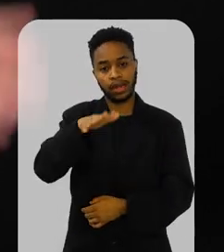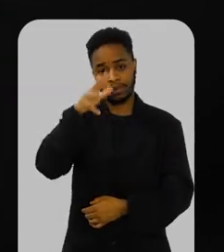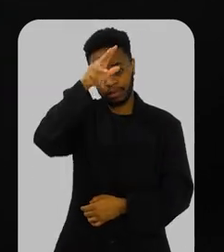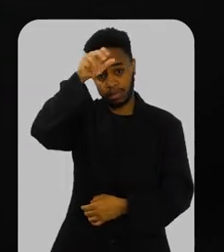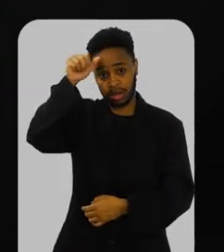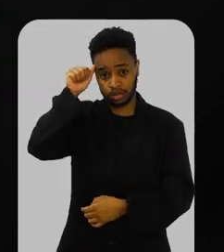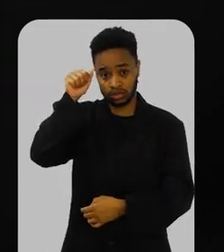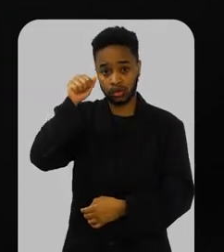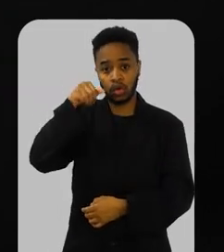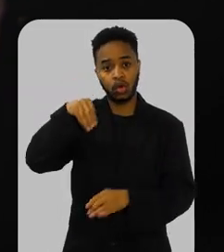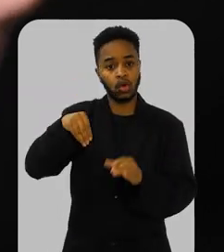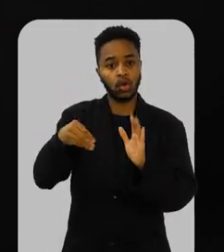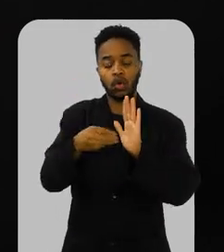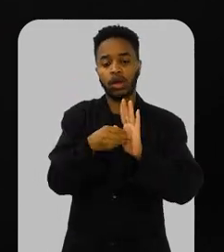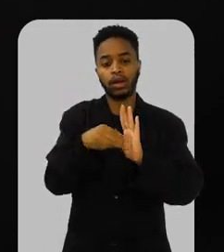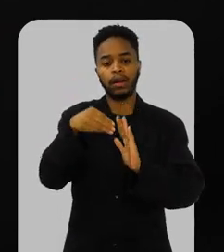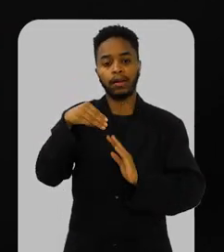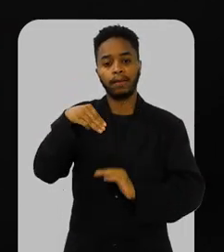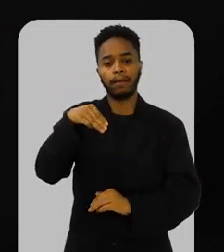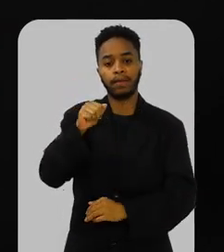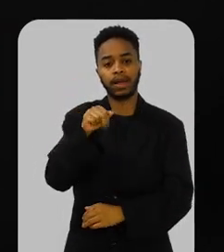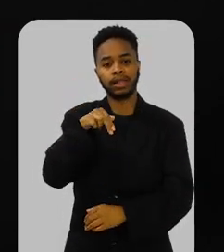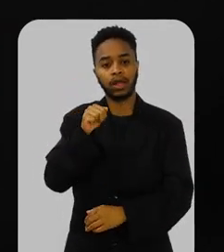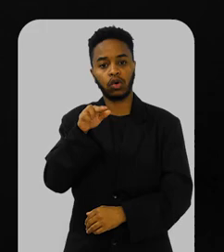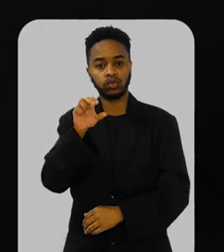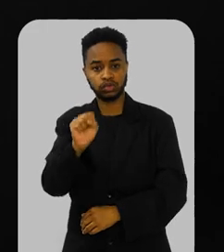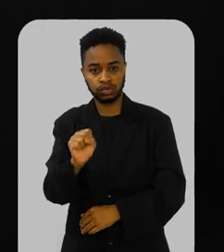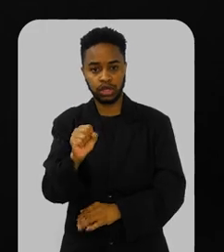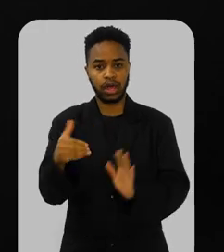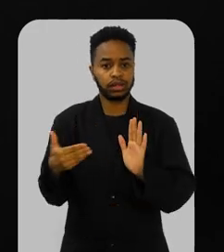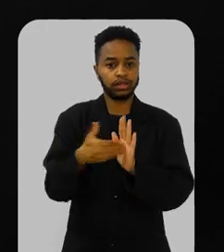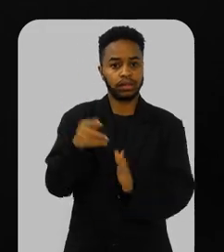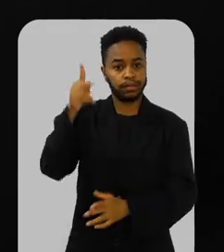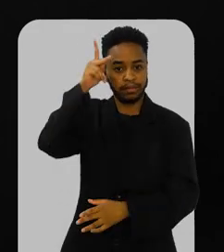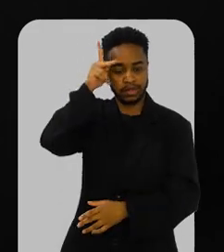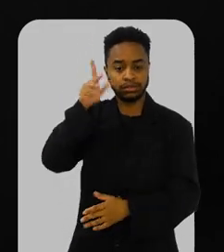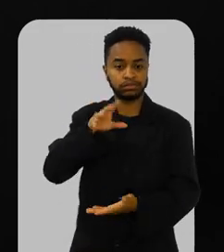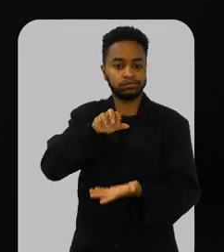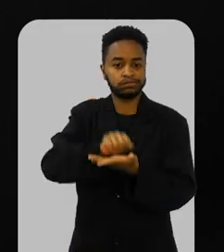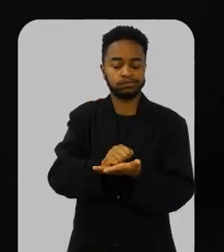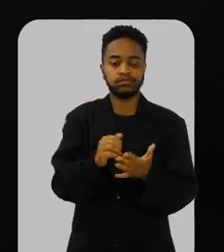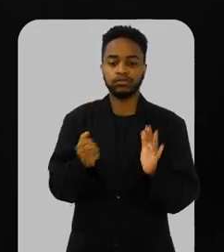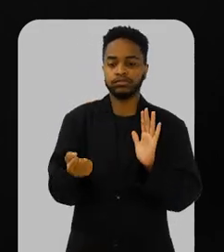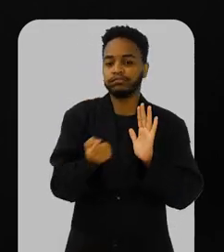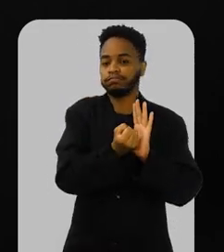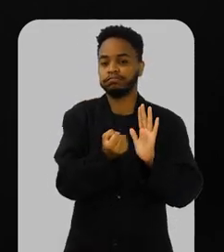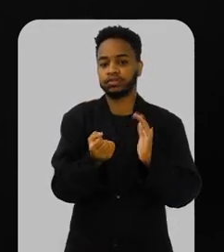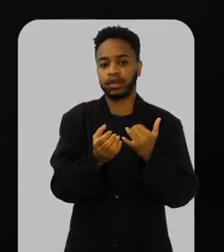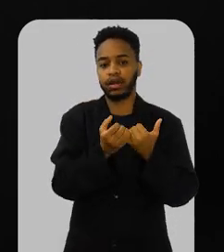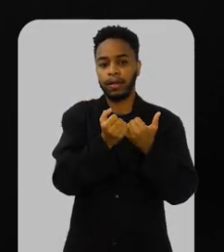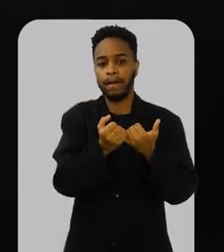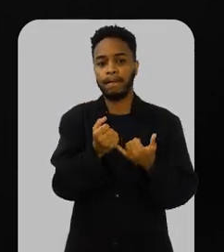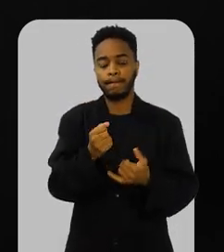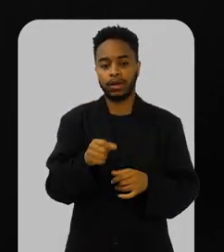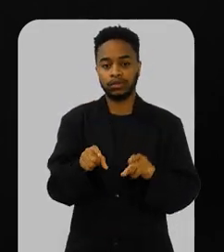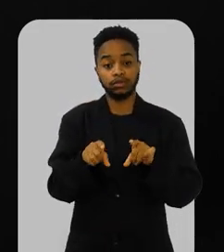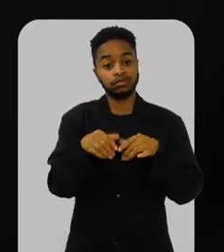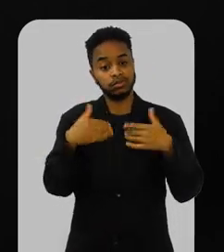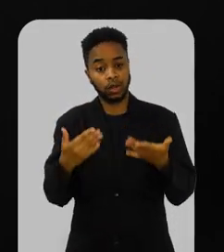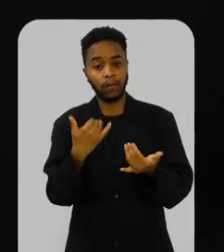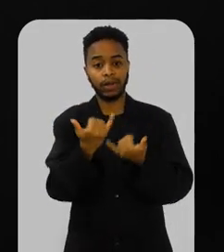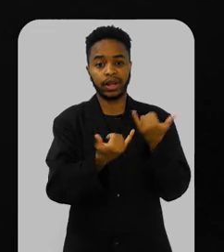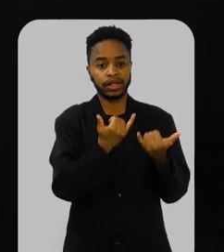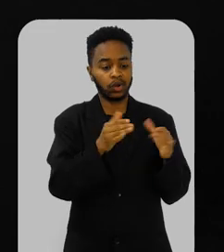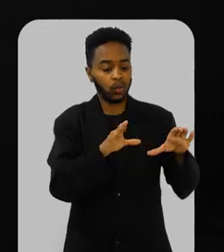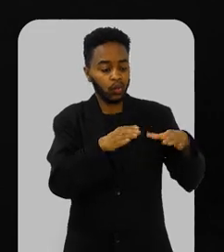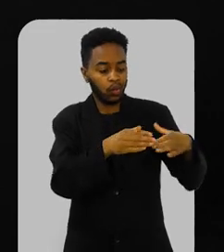Médio Amazonas, que eles delimitam de Manaus até Parintins, foi patrimonializado, né? Então, essa brincadeira que